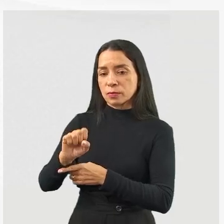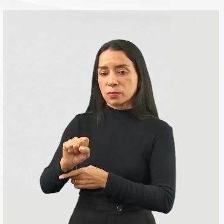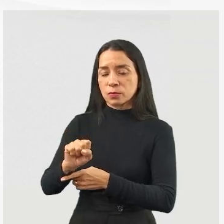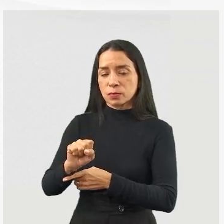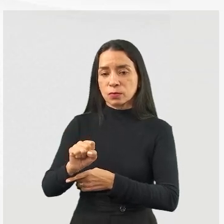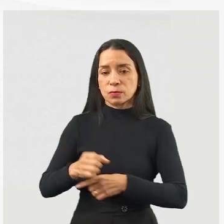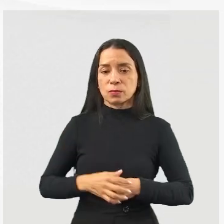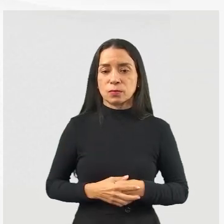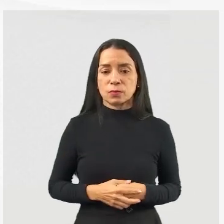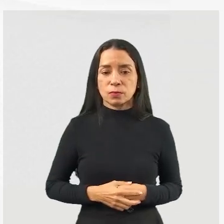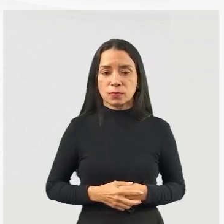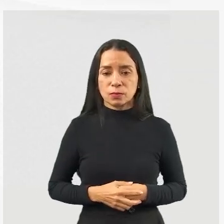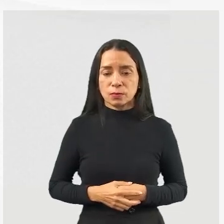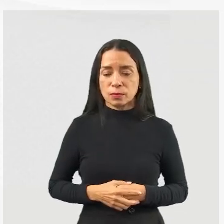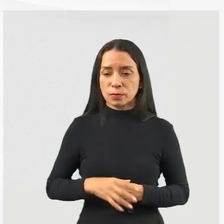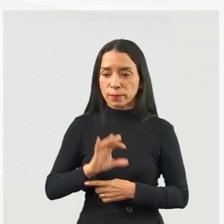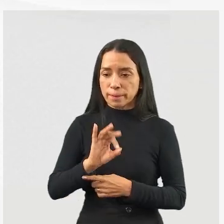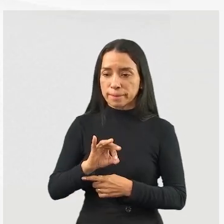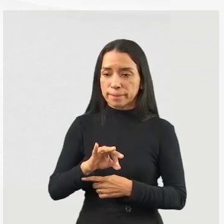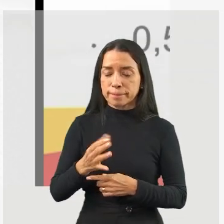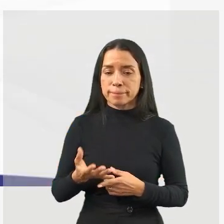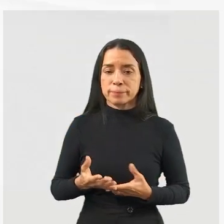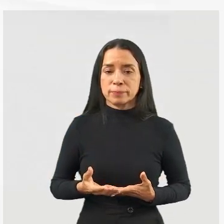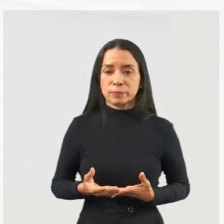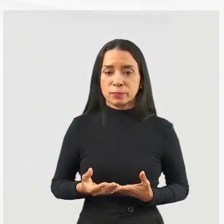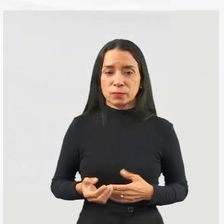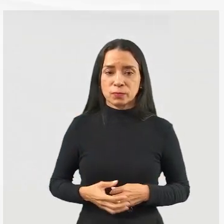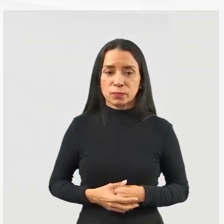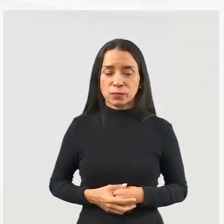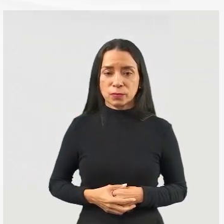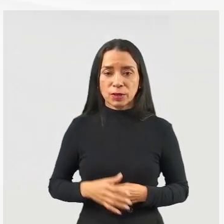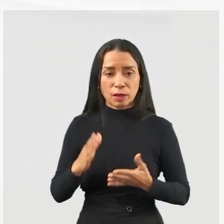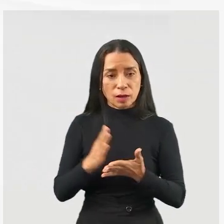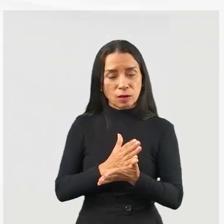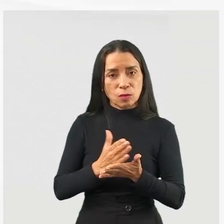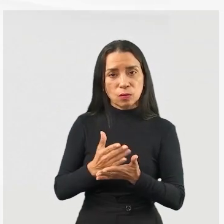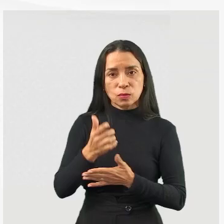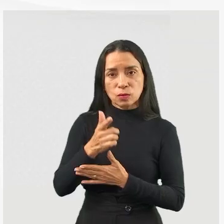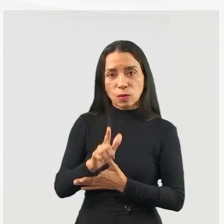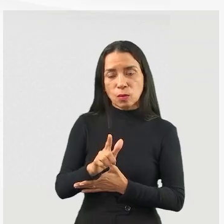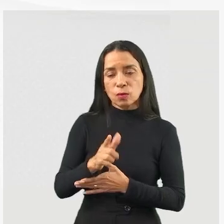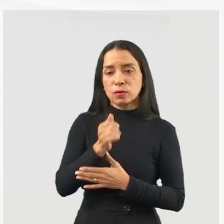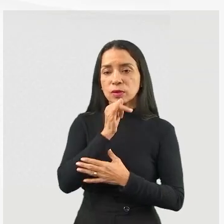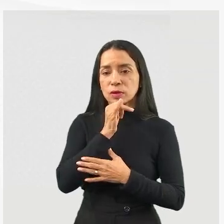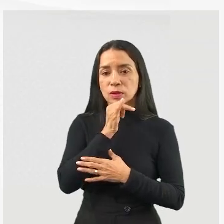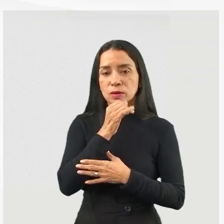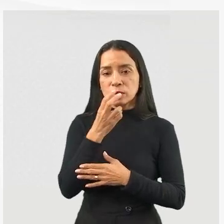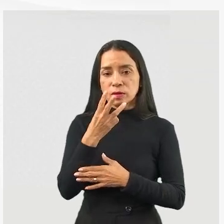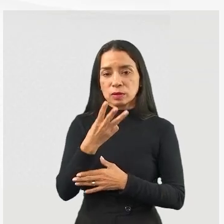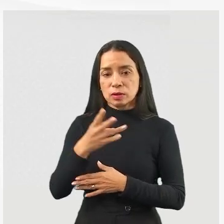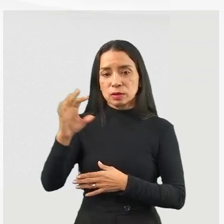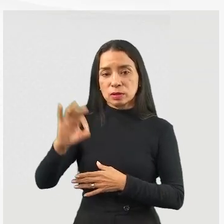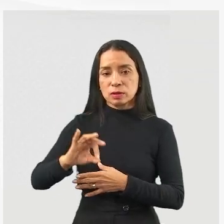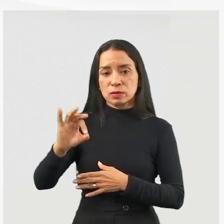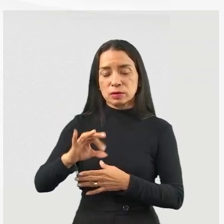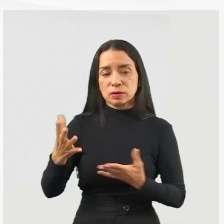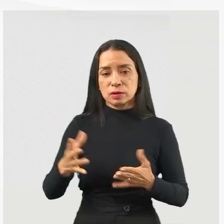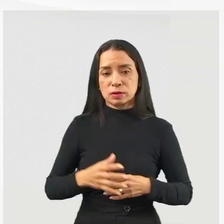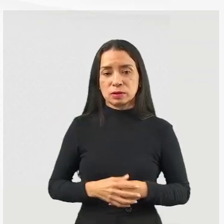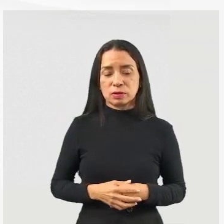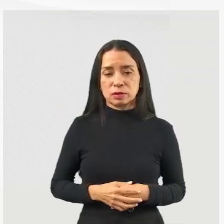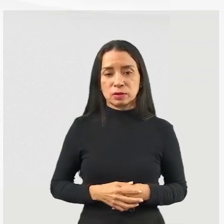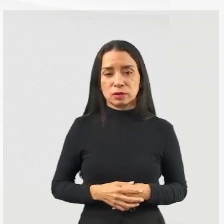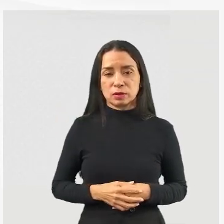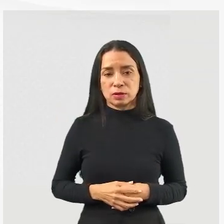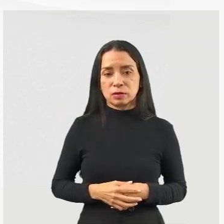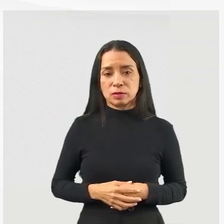0,78. Feito? Ótimo. Mais alguns exemplos. 3%. Ó,